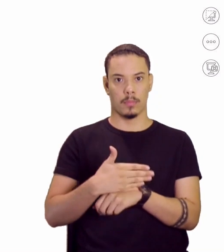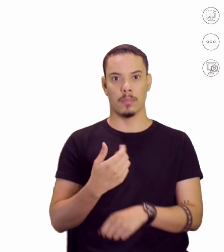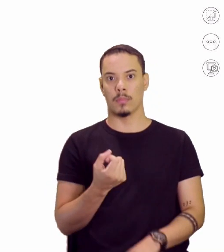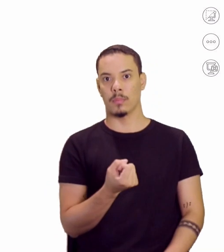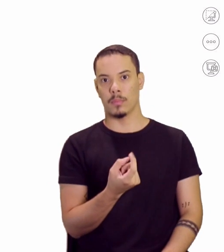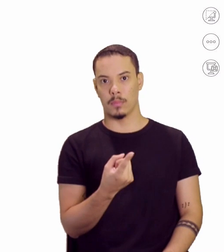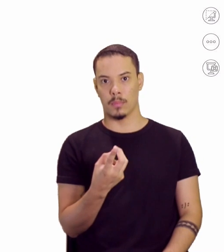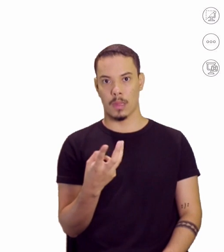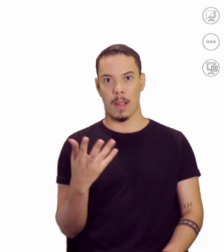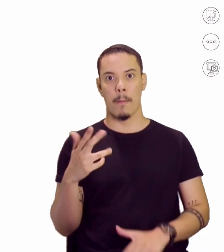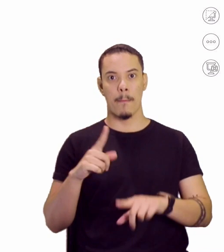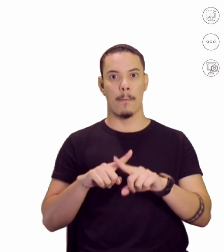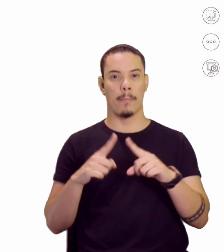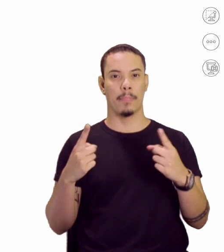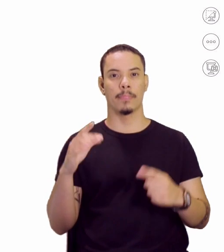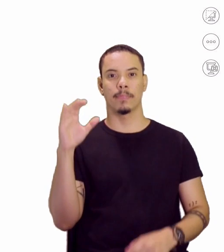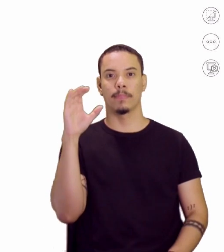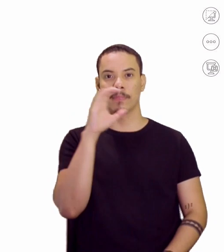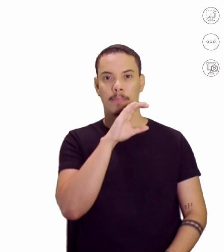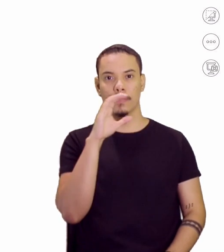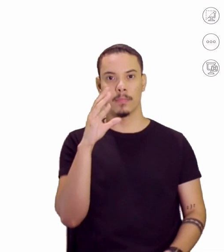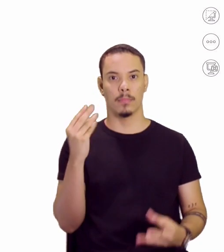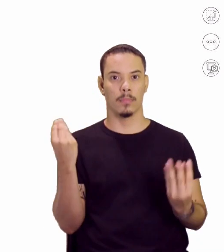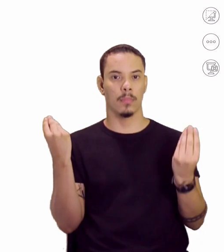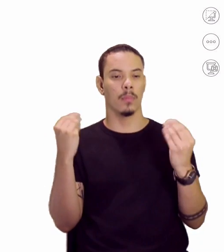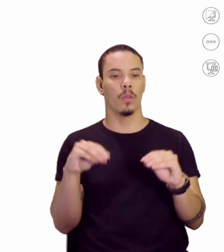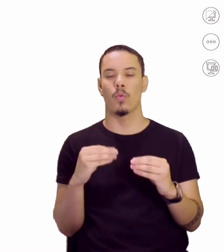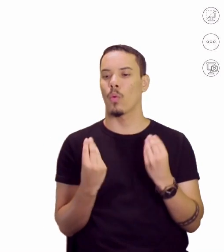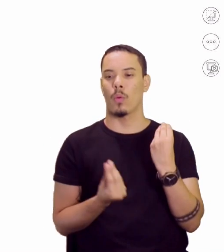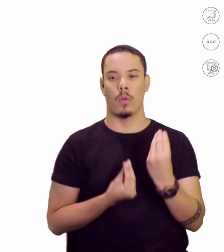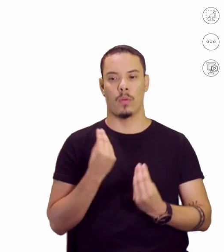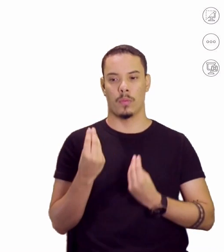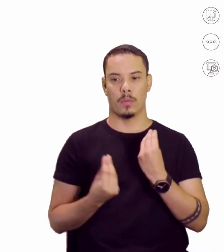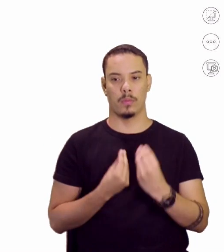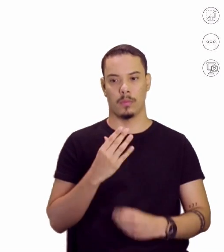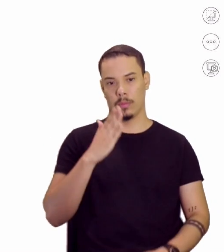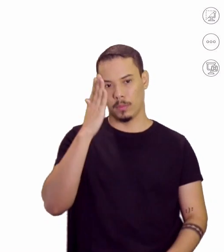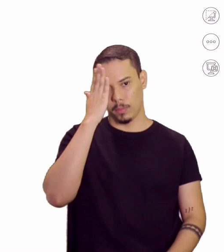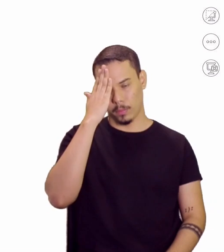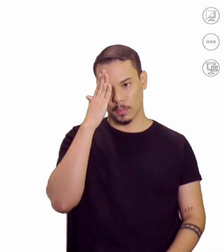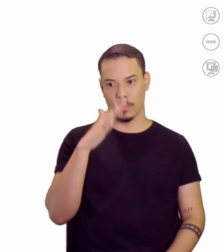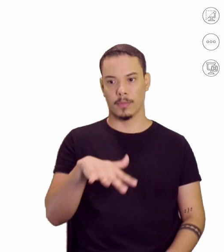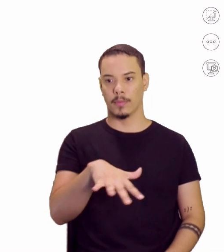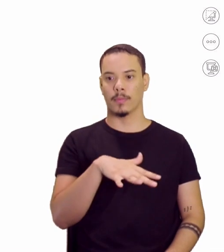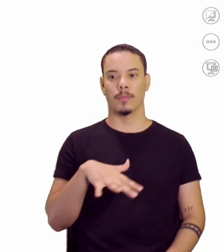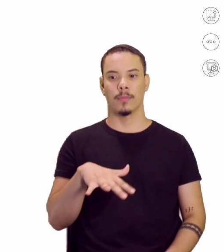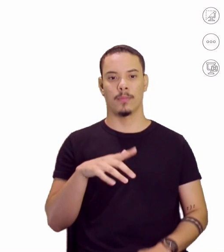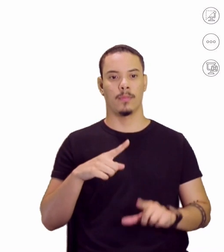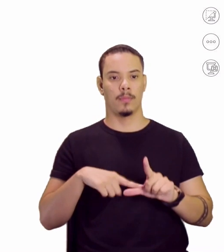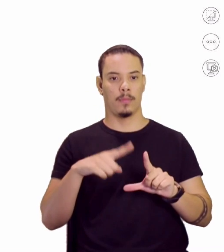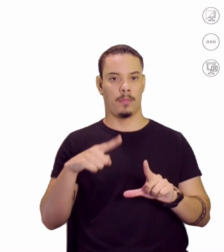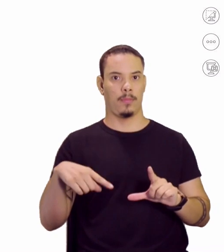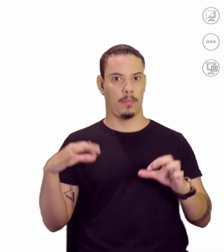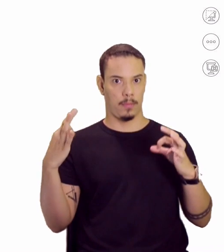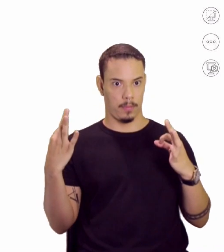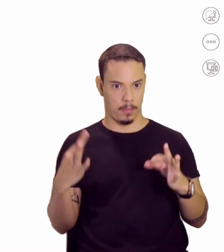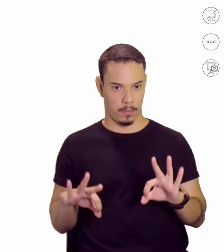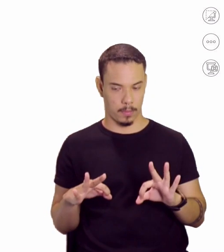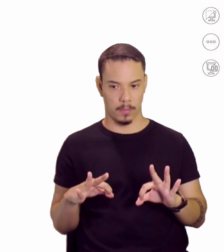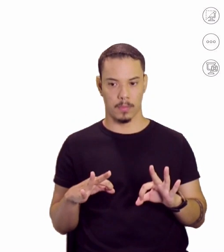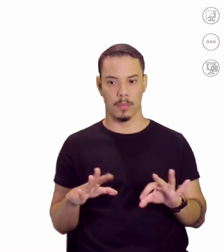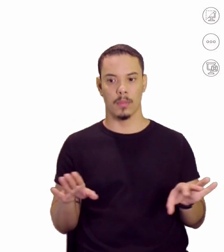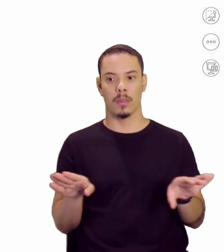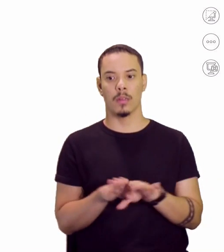A variação de velocidade é dada por quê? Nós sabemos que pela área do gráfico, correto?